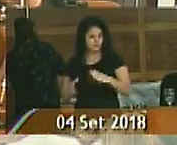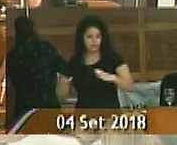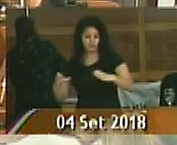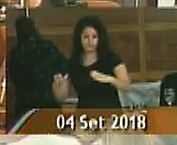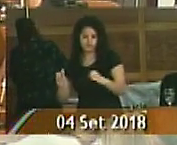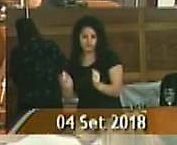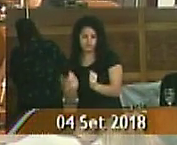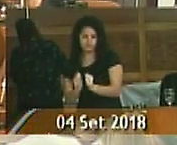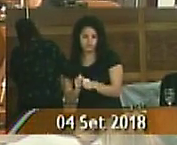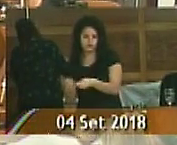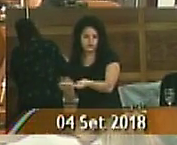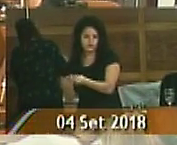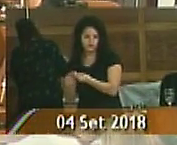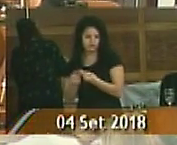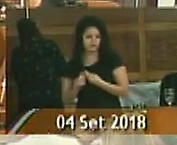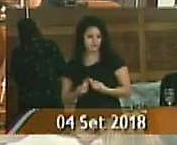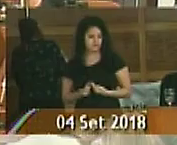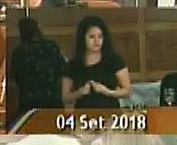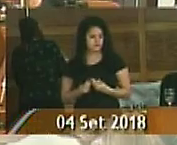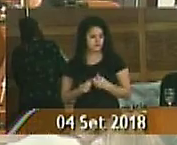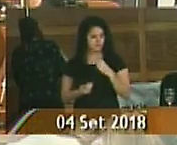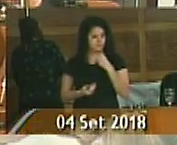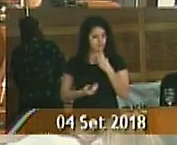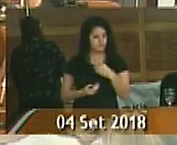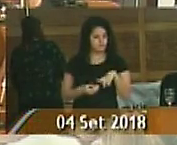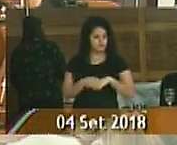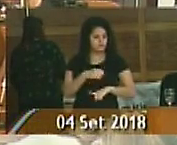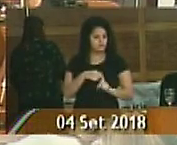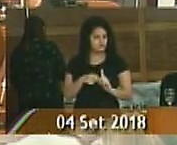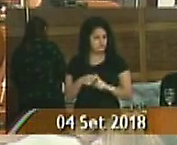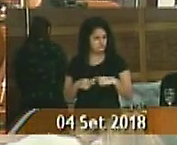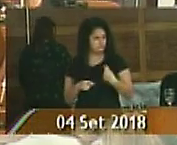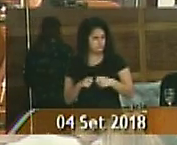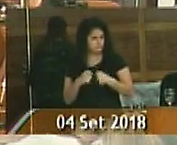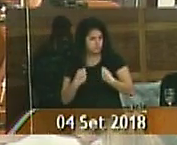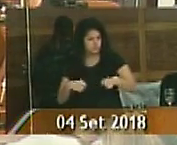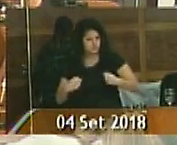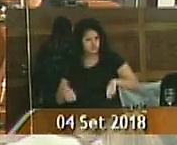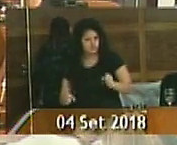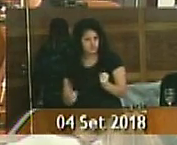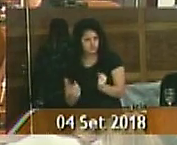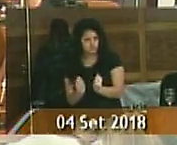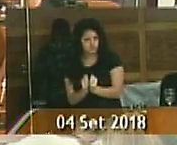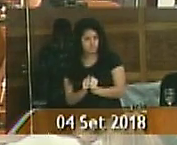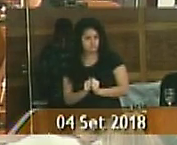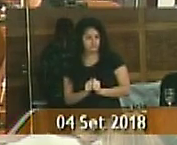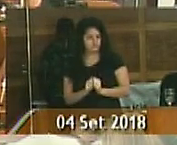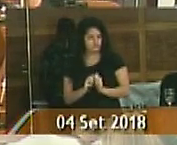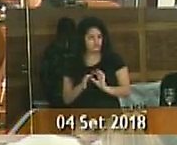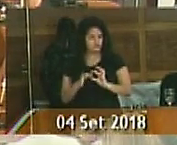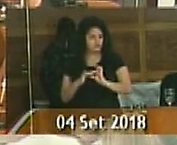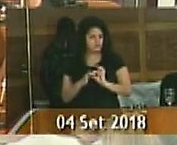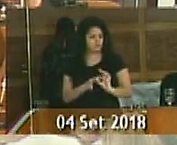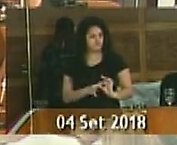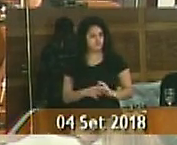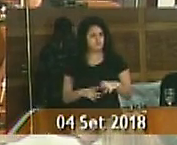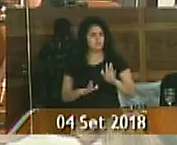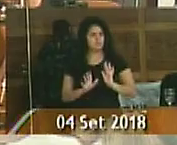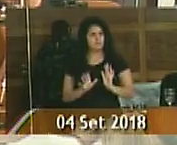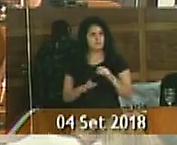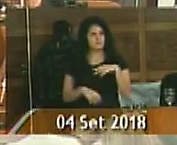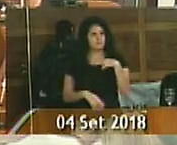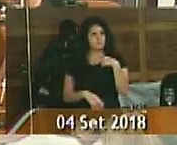conjunto que traz o benefício para a sociedade, que precisa dessa união. Só que, infelizmente, tem